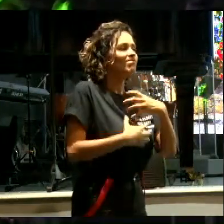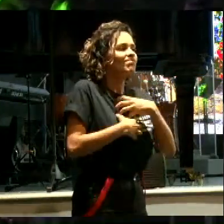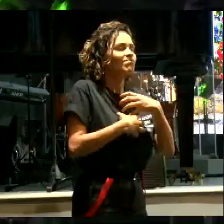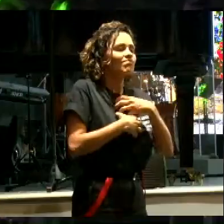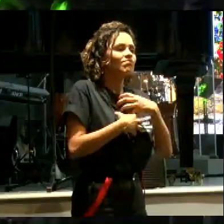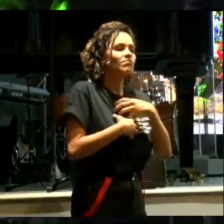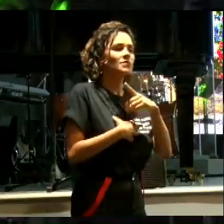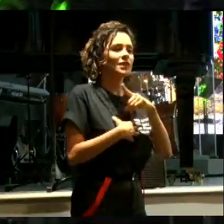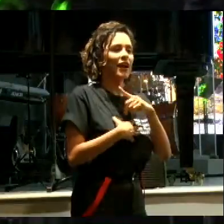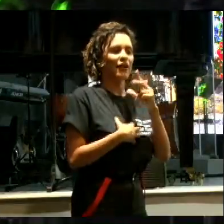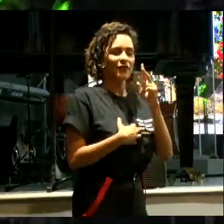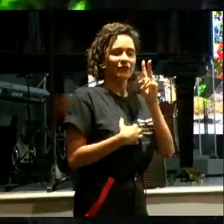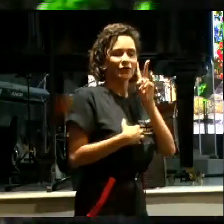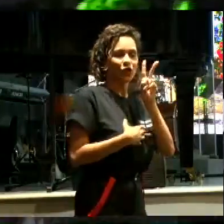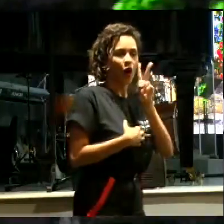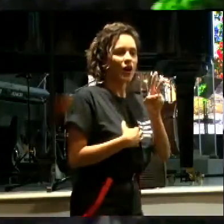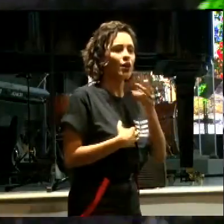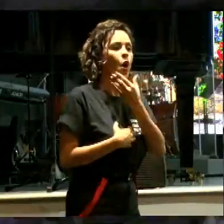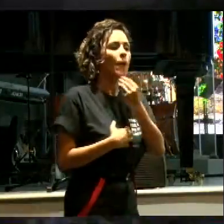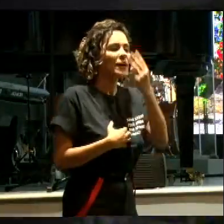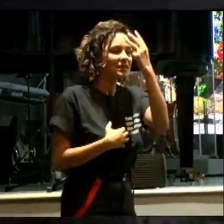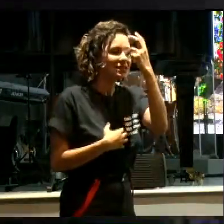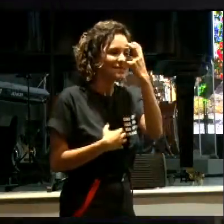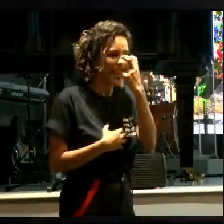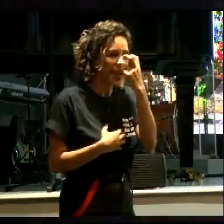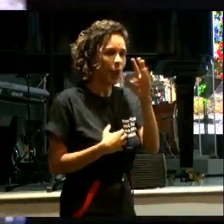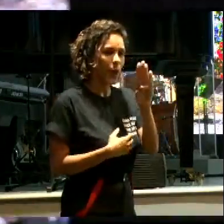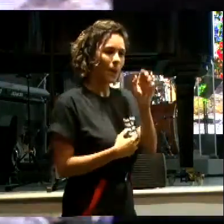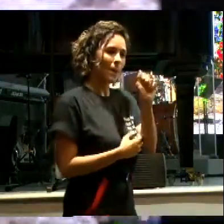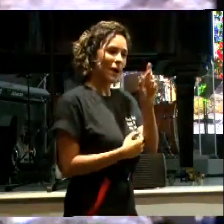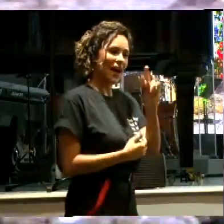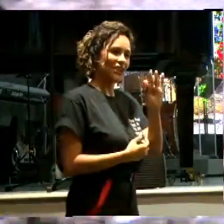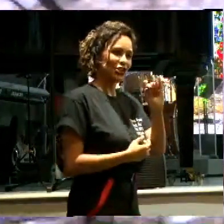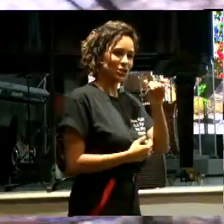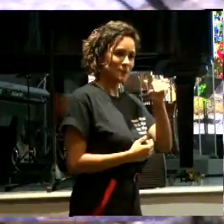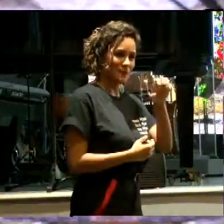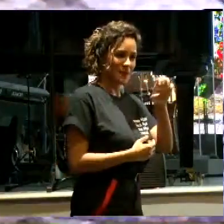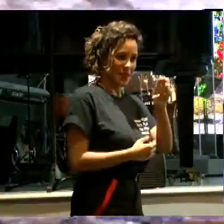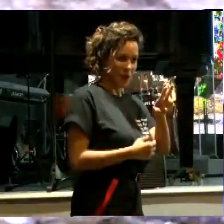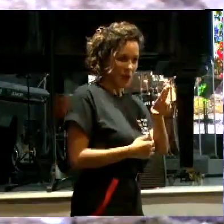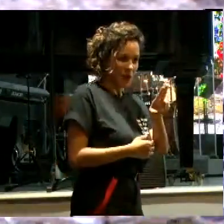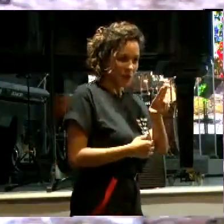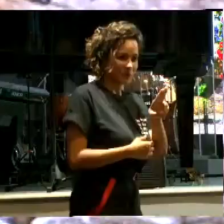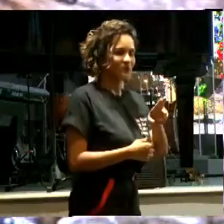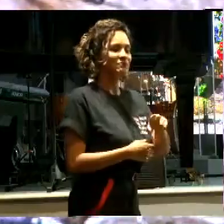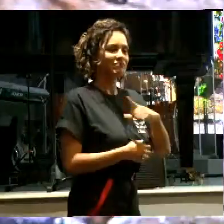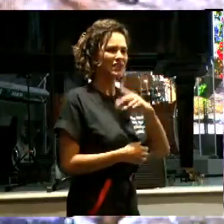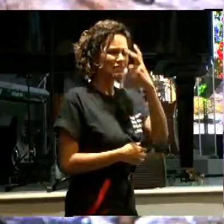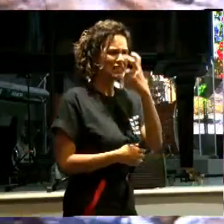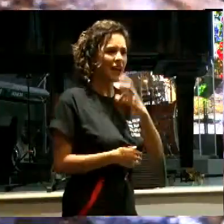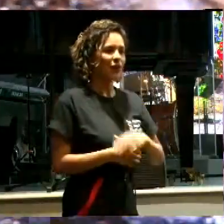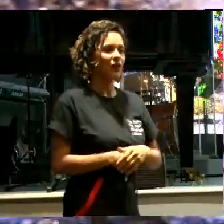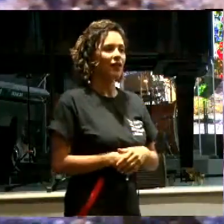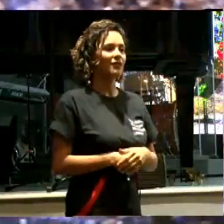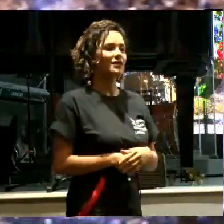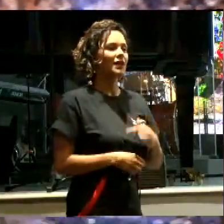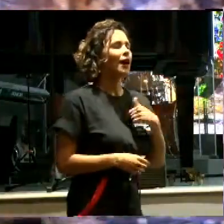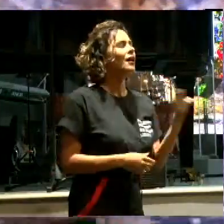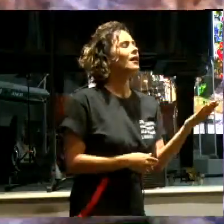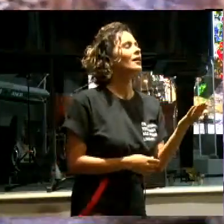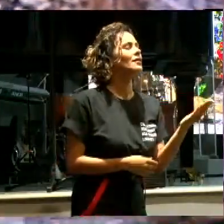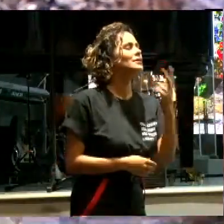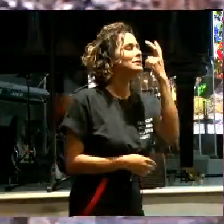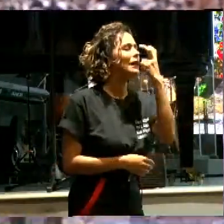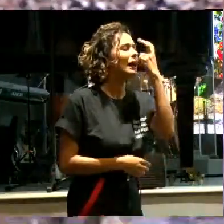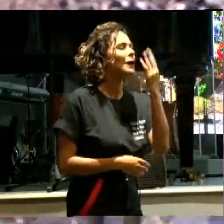ele venceu aquela barreira, porque as pessoas falavam para ele: cala a boca, Bartimeu, ele nunca vai te ouvir. Como muitas das